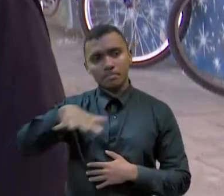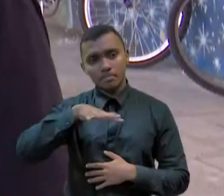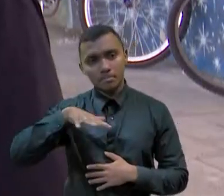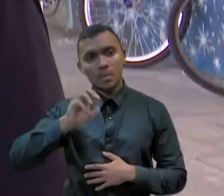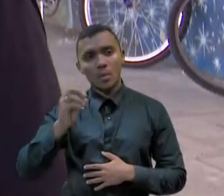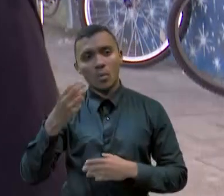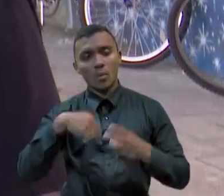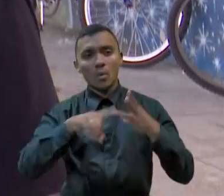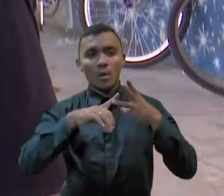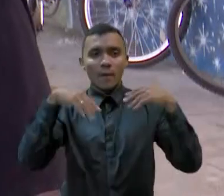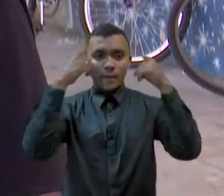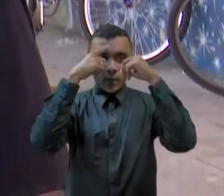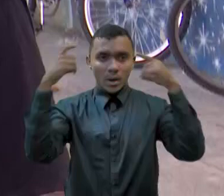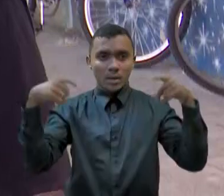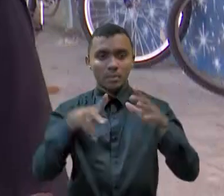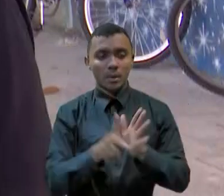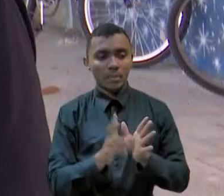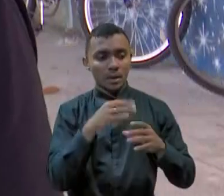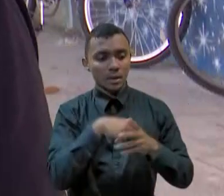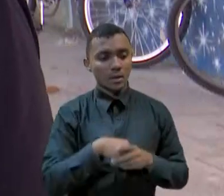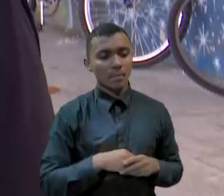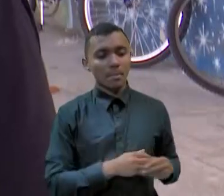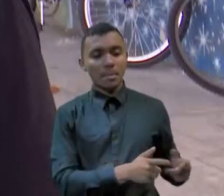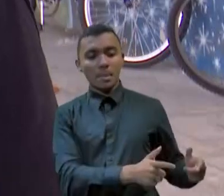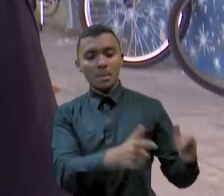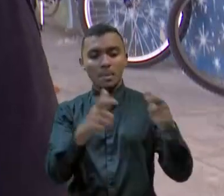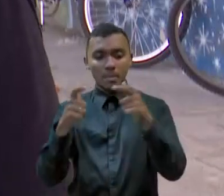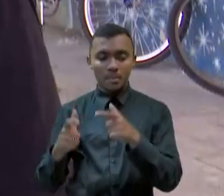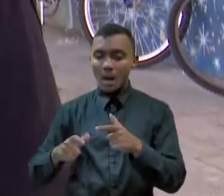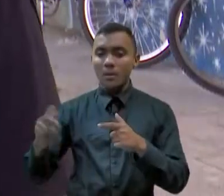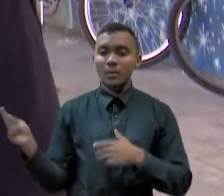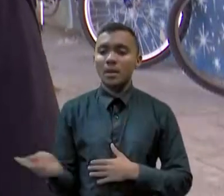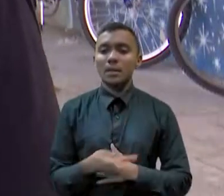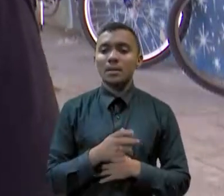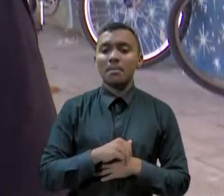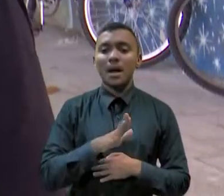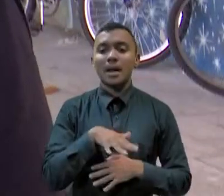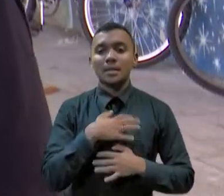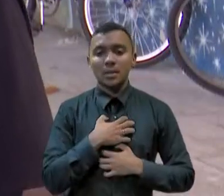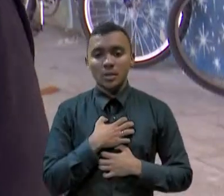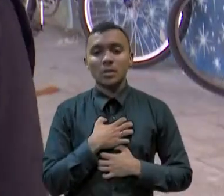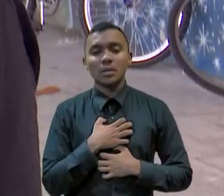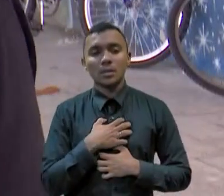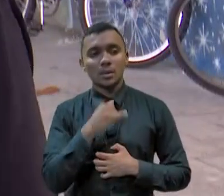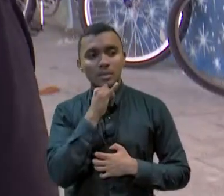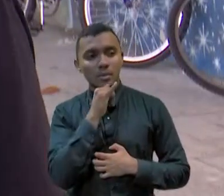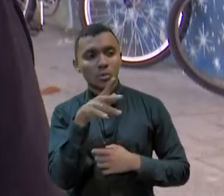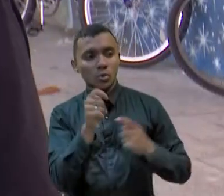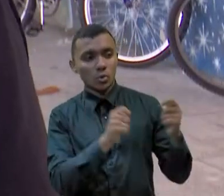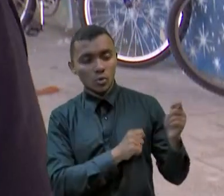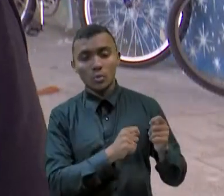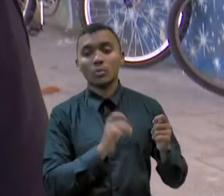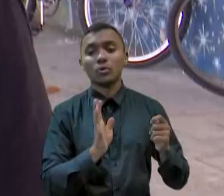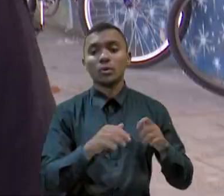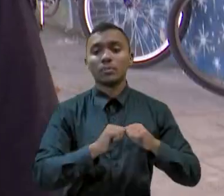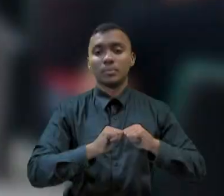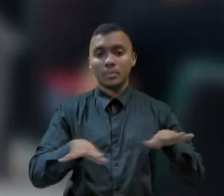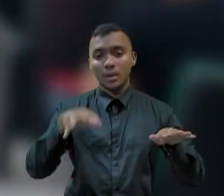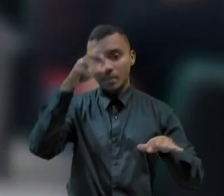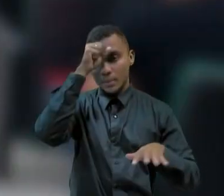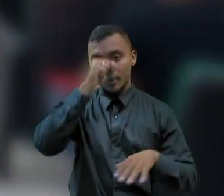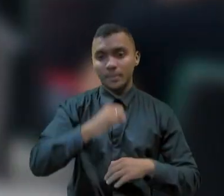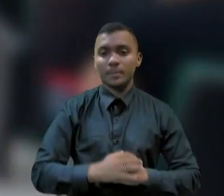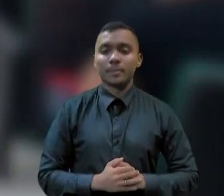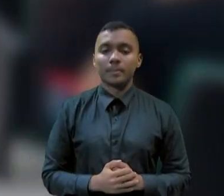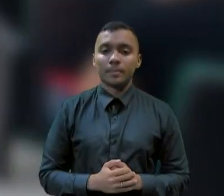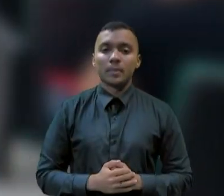violência cotidiana no território que acaba impactando em fatores socioemocionais que repercutem no processo de aprendizado, né?